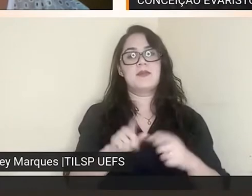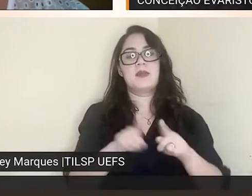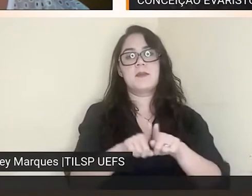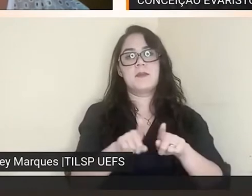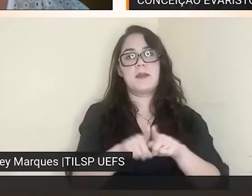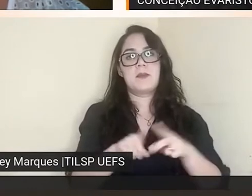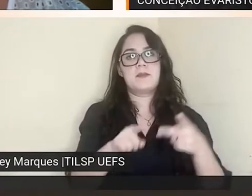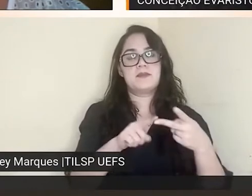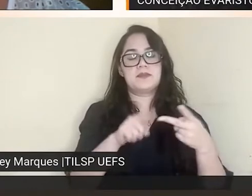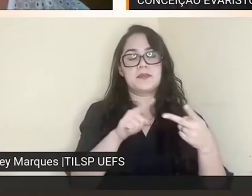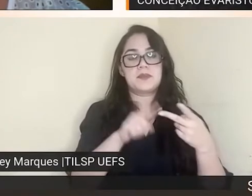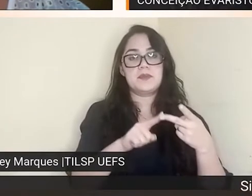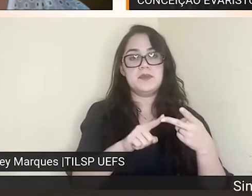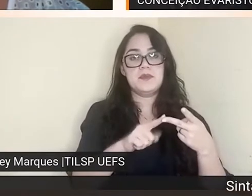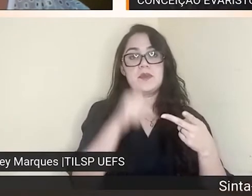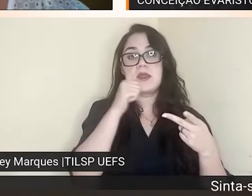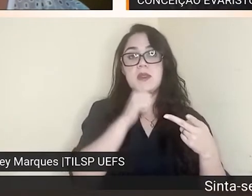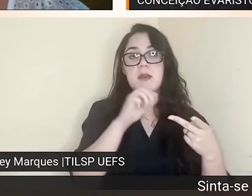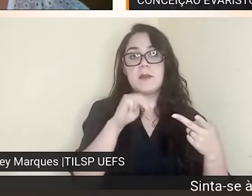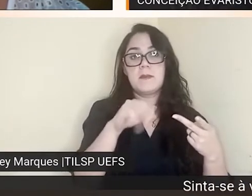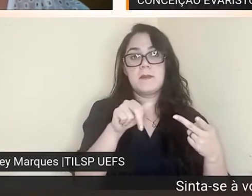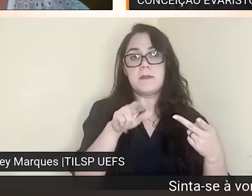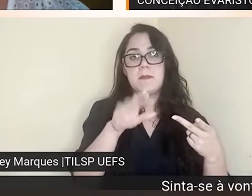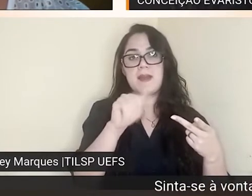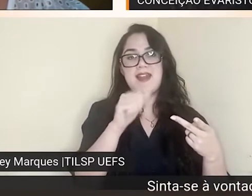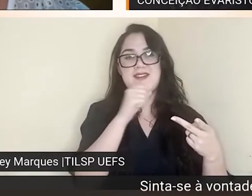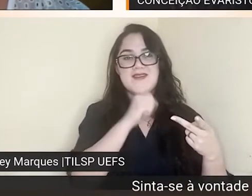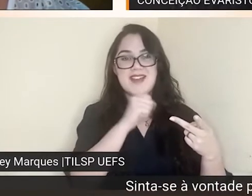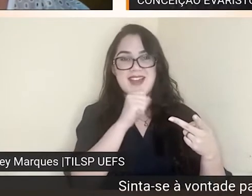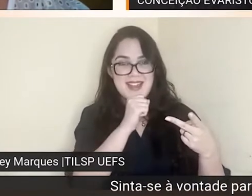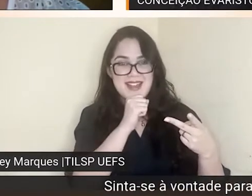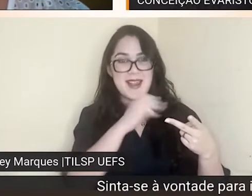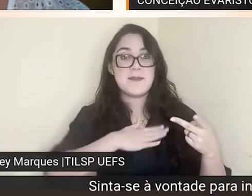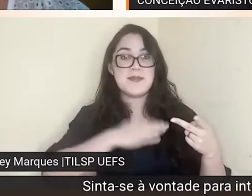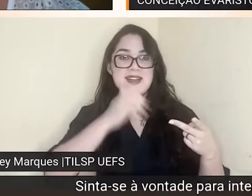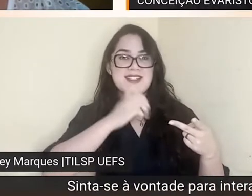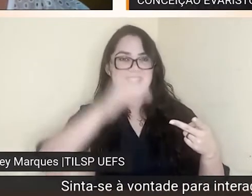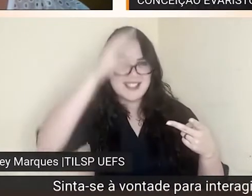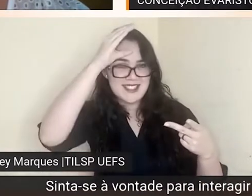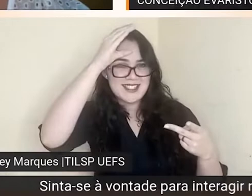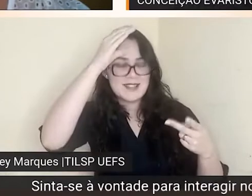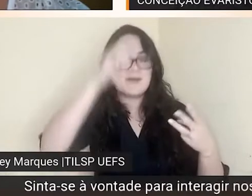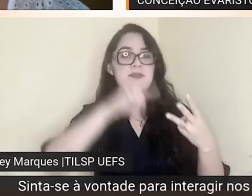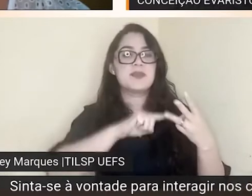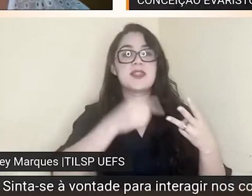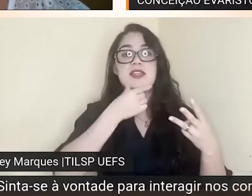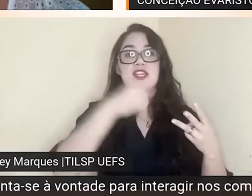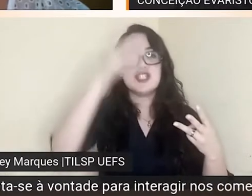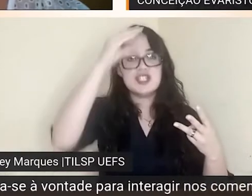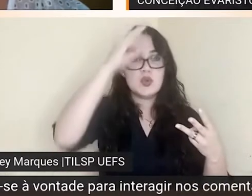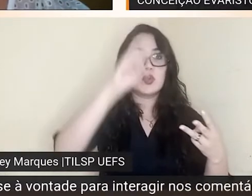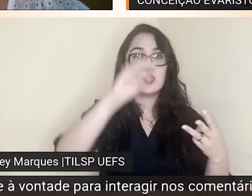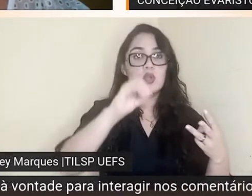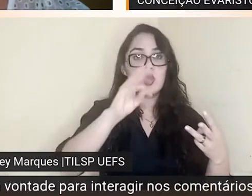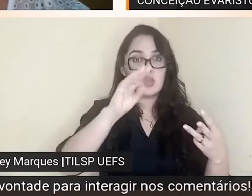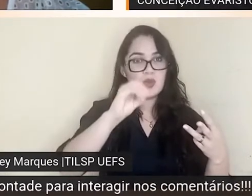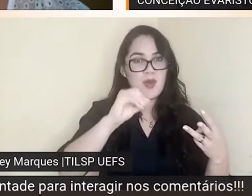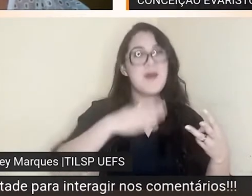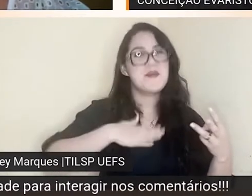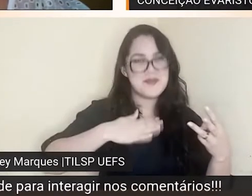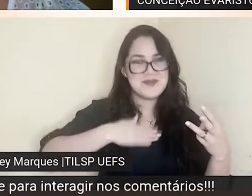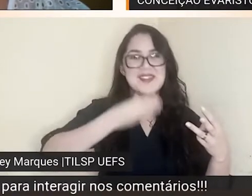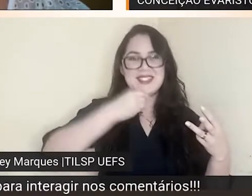é minha tia. Tito Totó realmente existiu. Mas quando